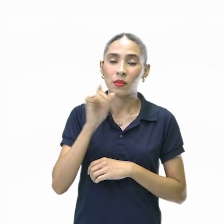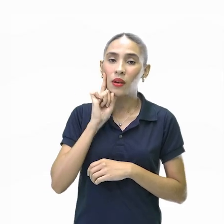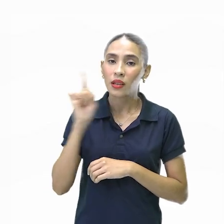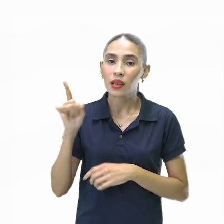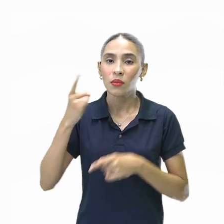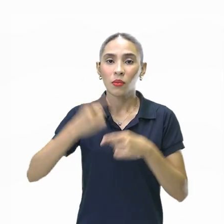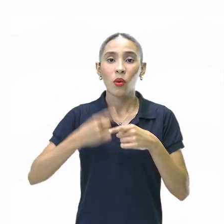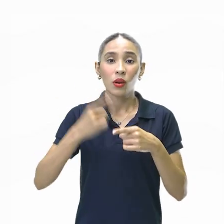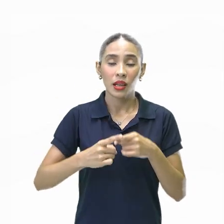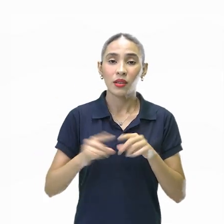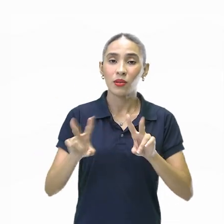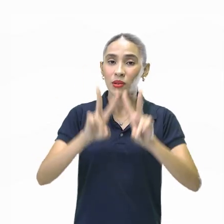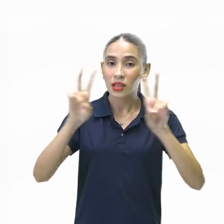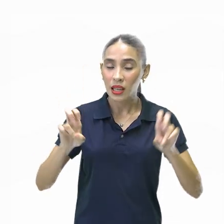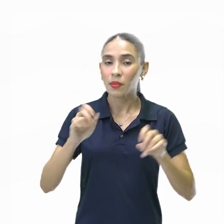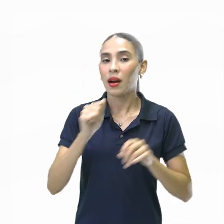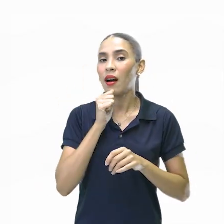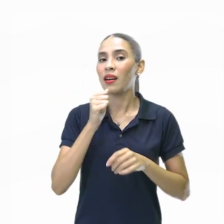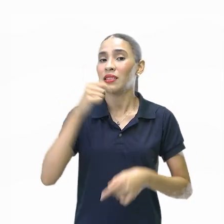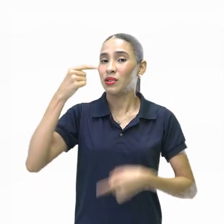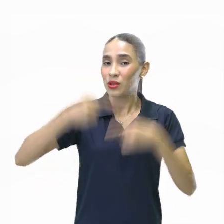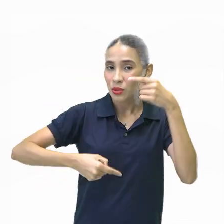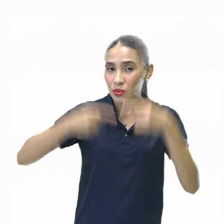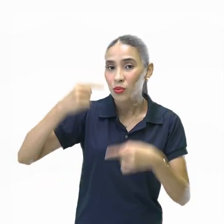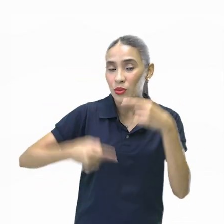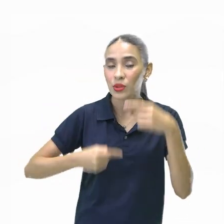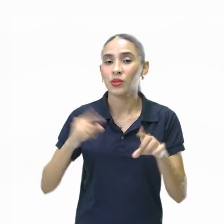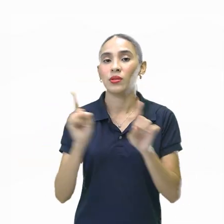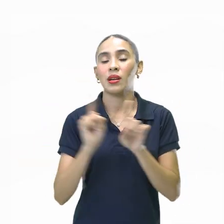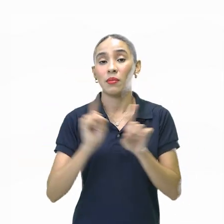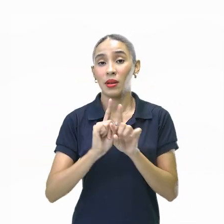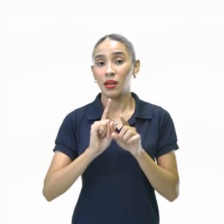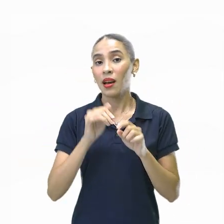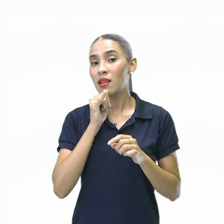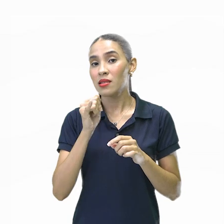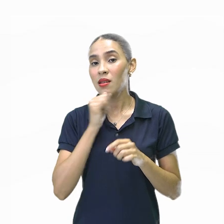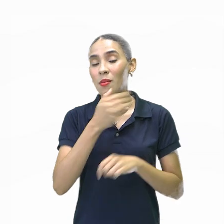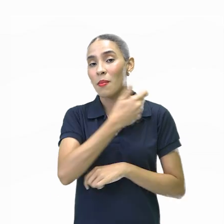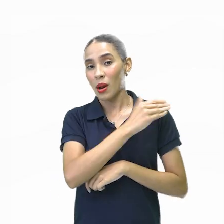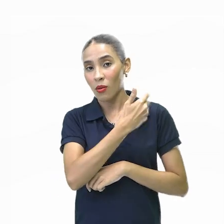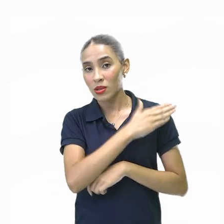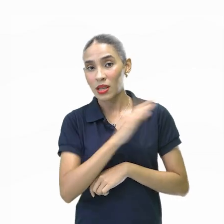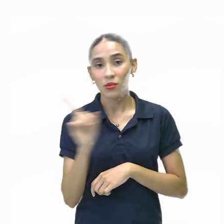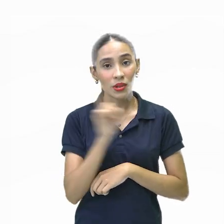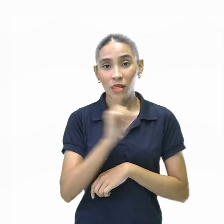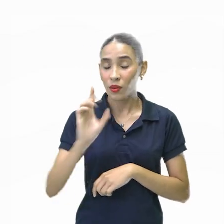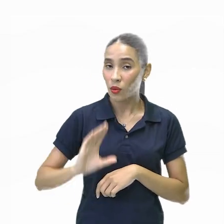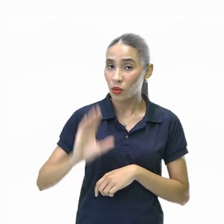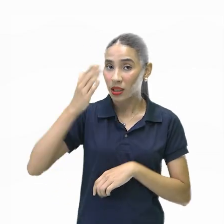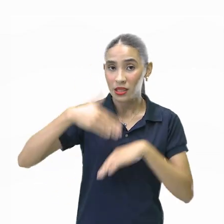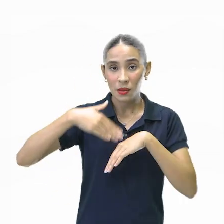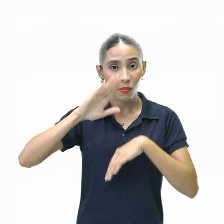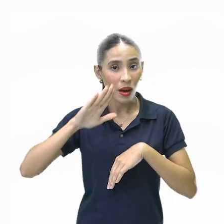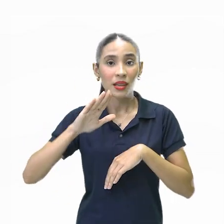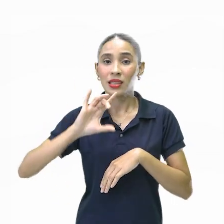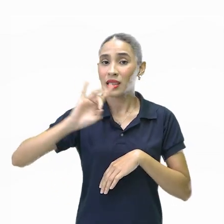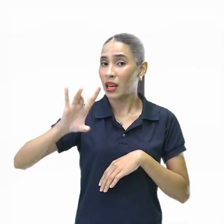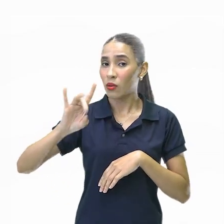que esse tema seja bastante debatido e essa questão do preconceito não aconteça mais, não só no